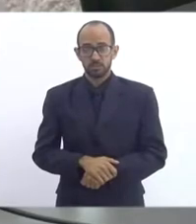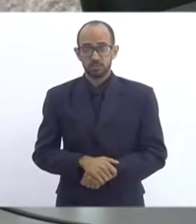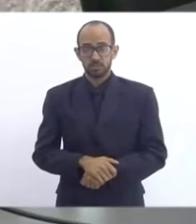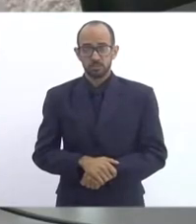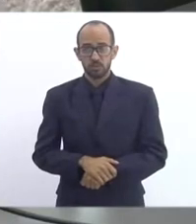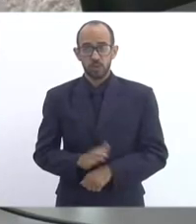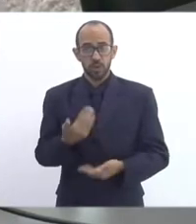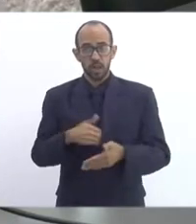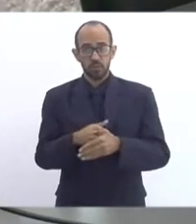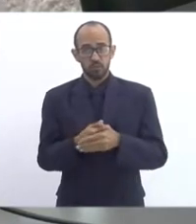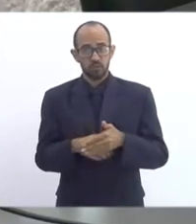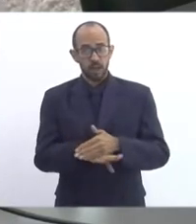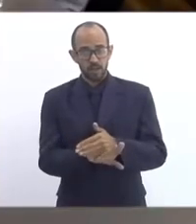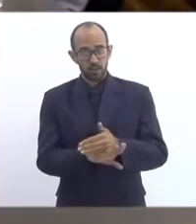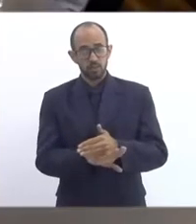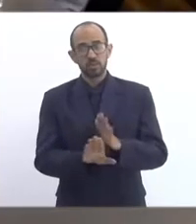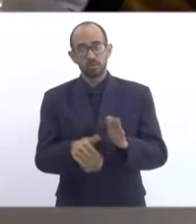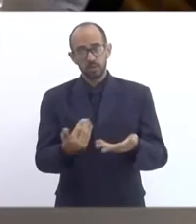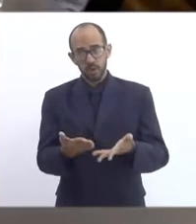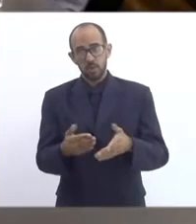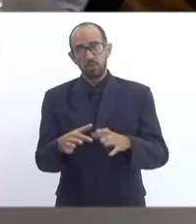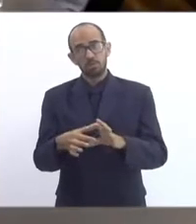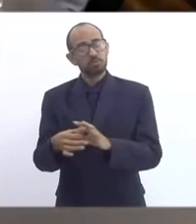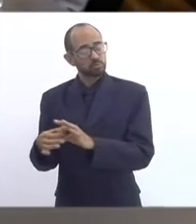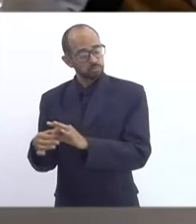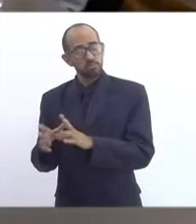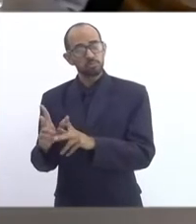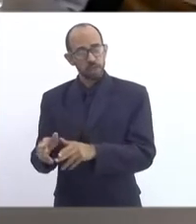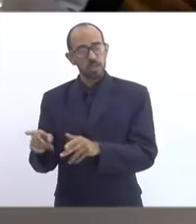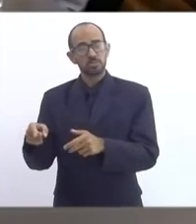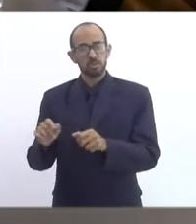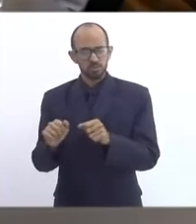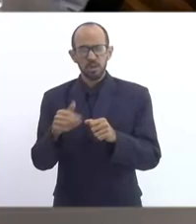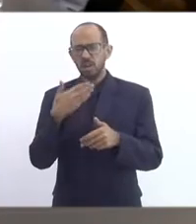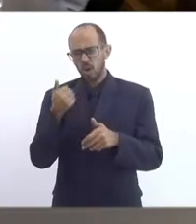que está arquivado. Então, por coerência, damos pela inconstitucionalidade.